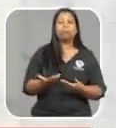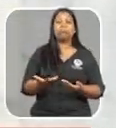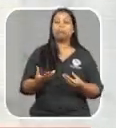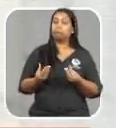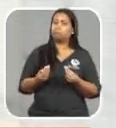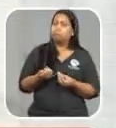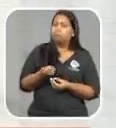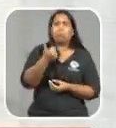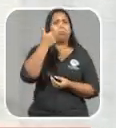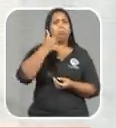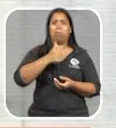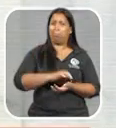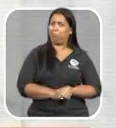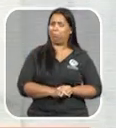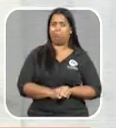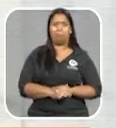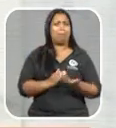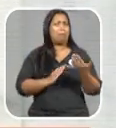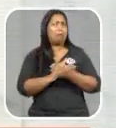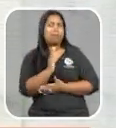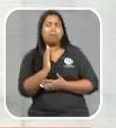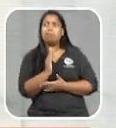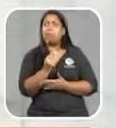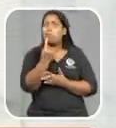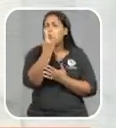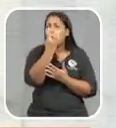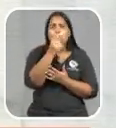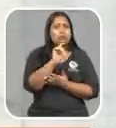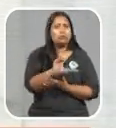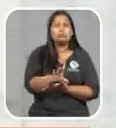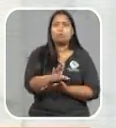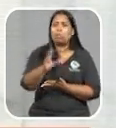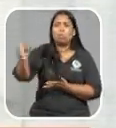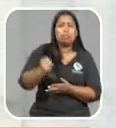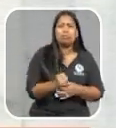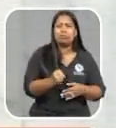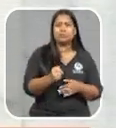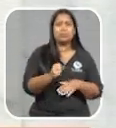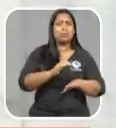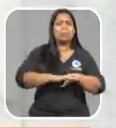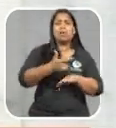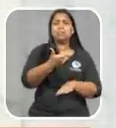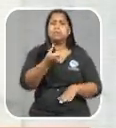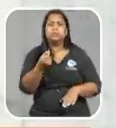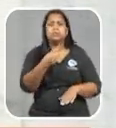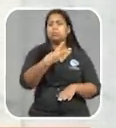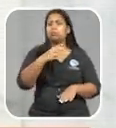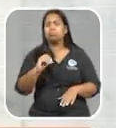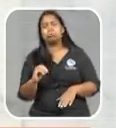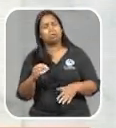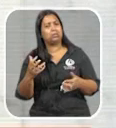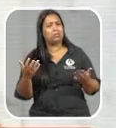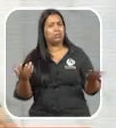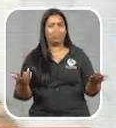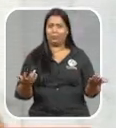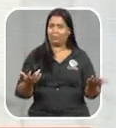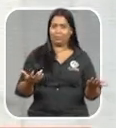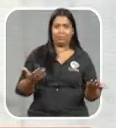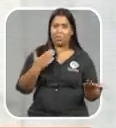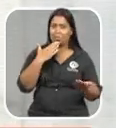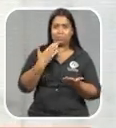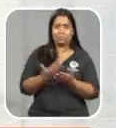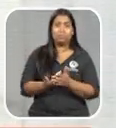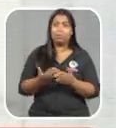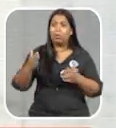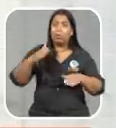30 A conversão foi muito convocações, pouca, né? muito pouca. E por que isso? Não é à toa. O prefeito evita mesmo, ele